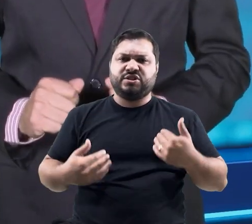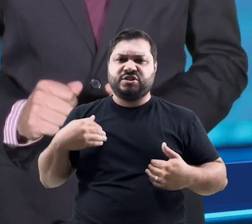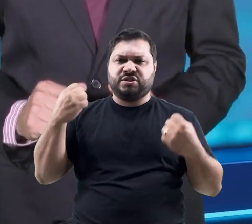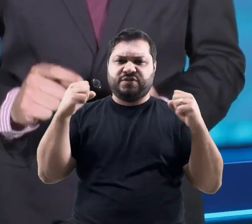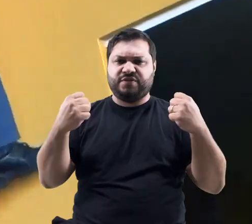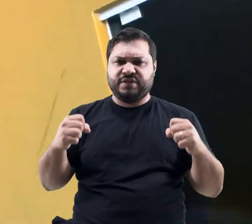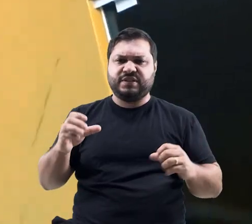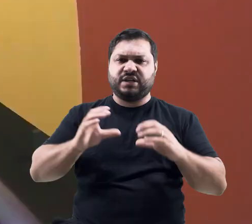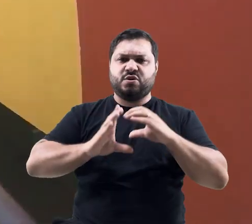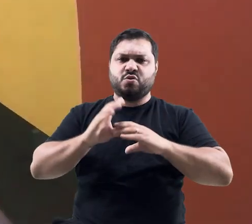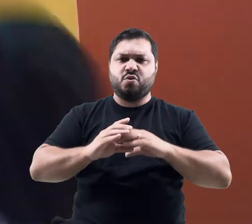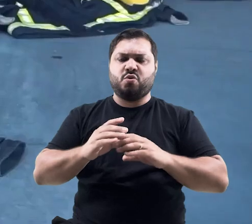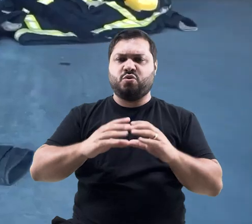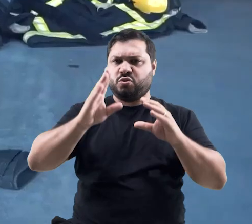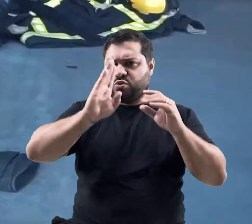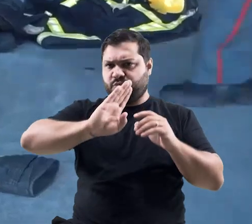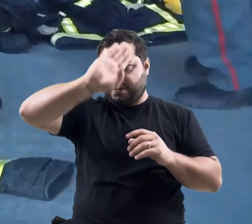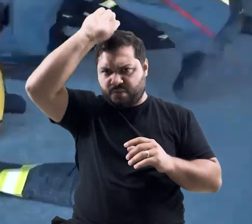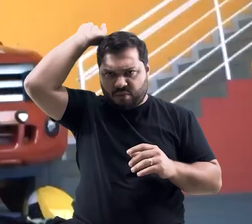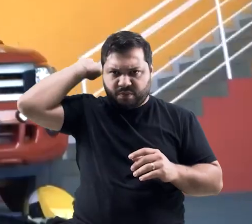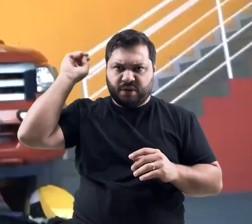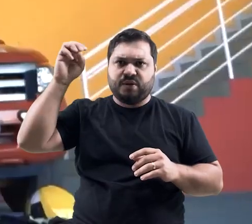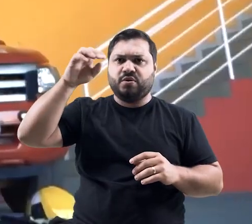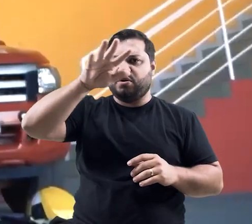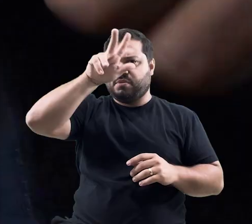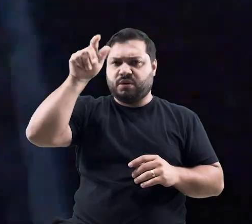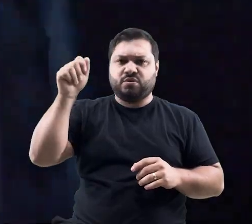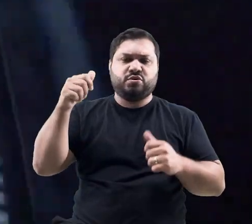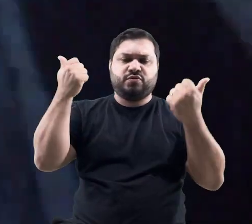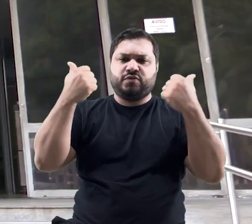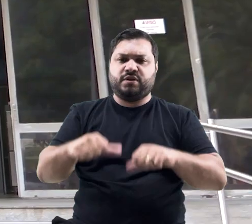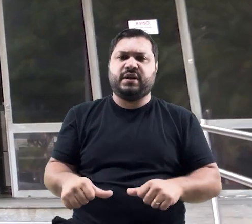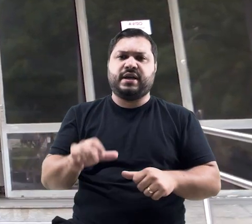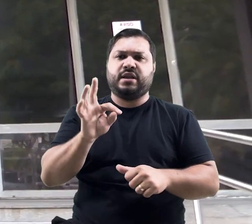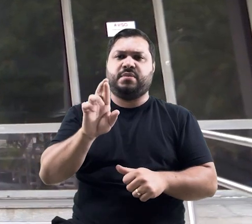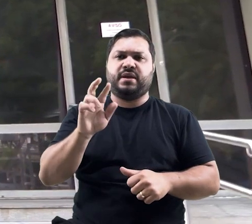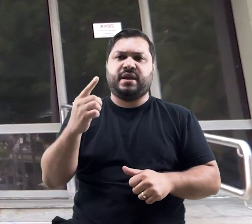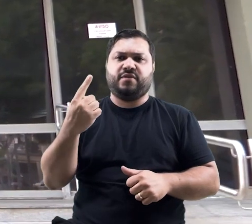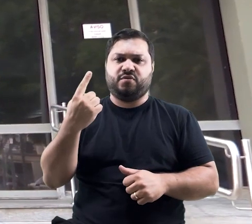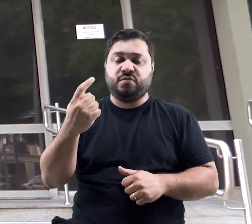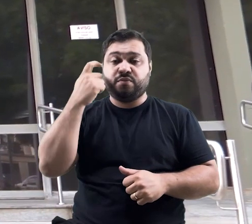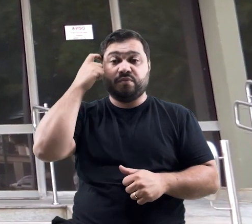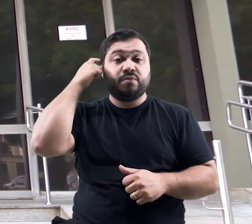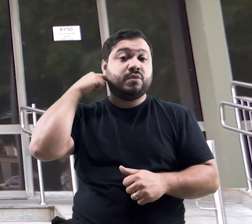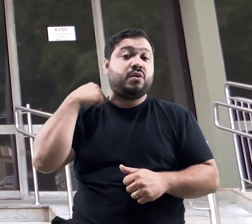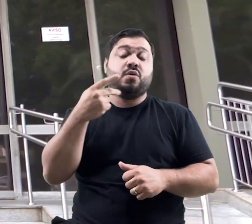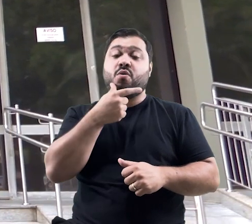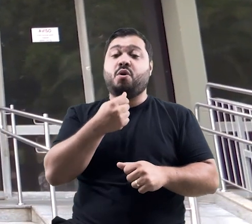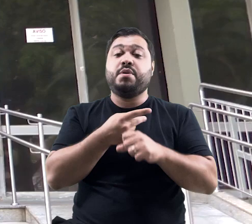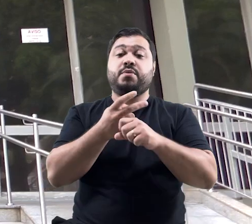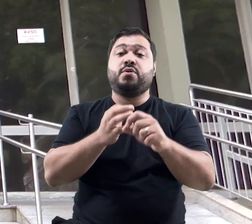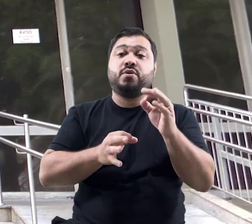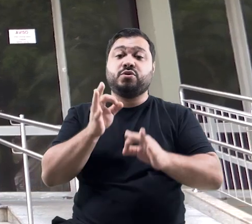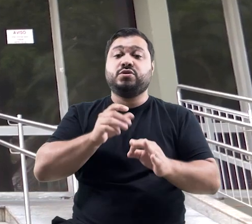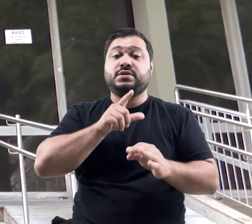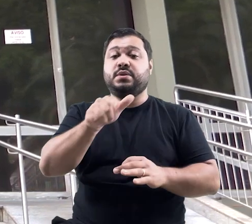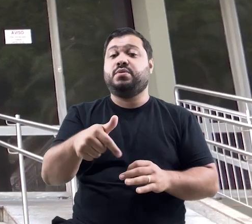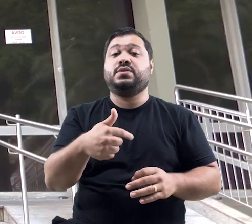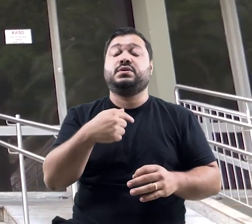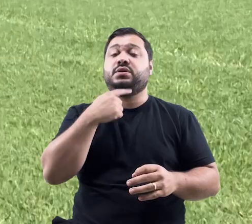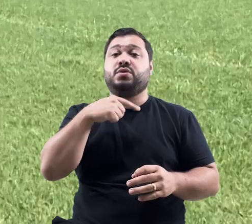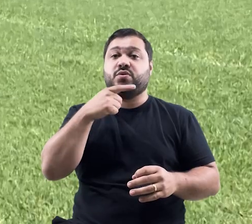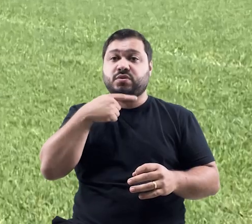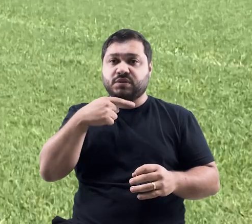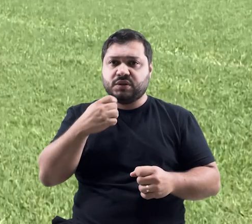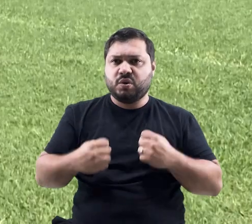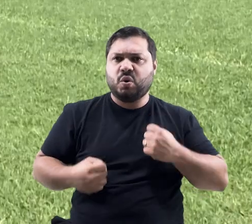capacidade física em um concurso para bombeiro militar de Mato Grosso foi negado pelo TRF1. O homem procurou a justiça